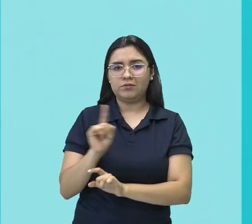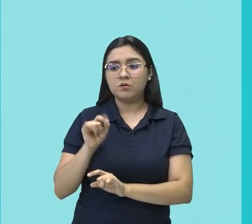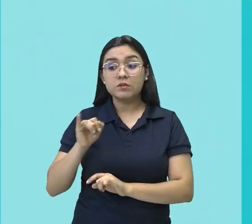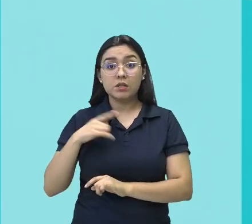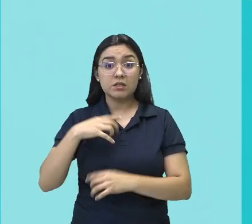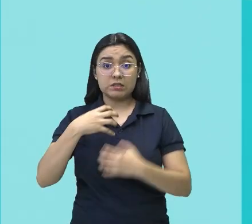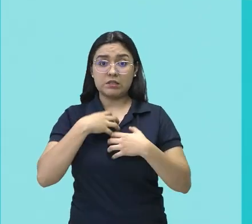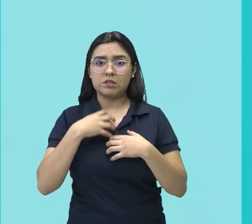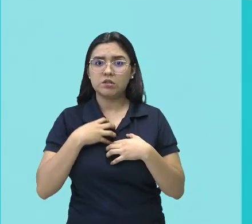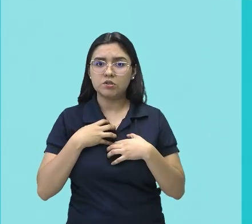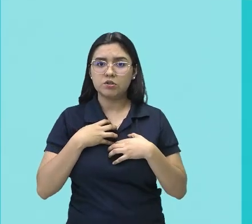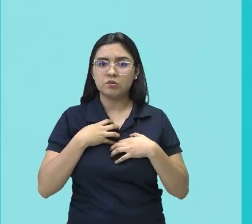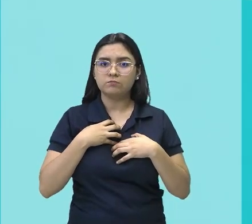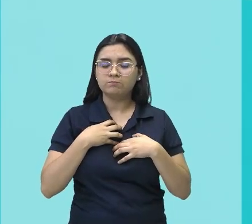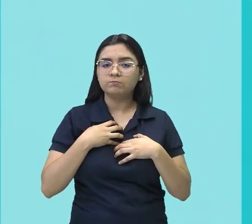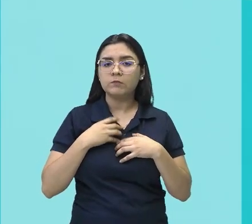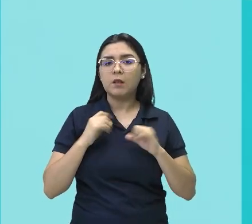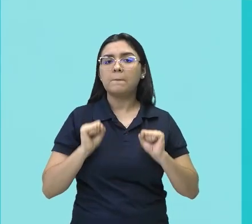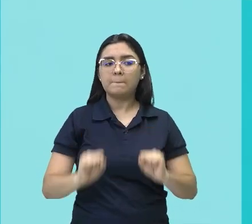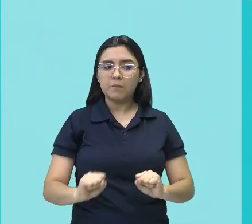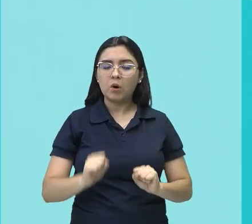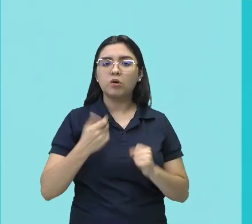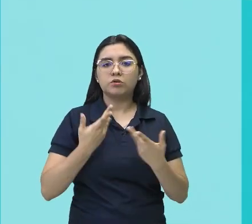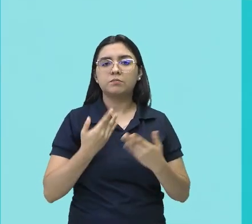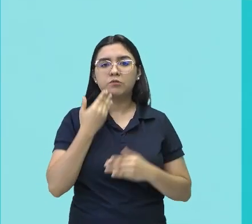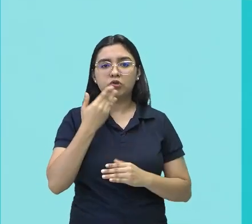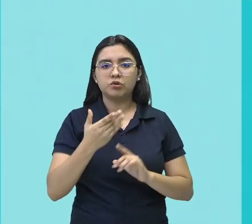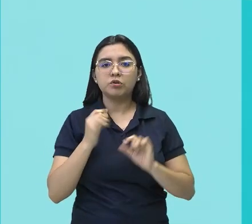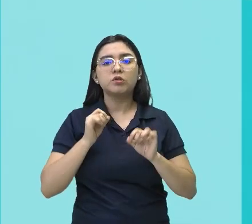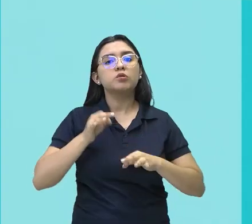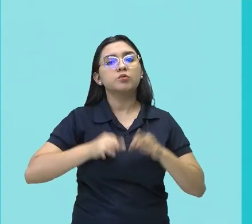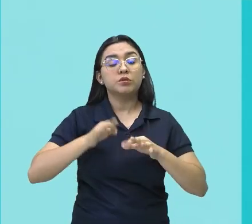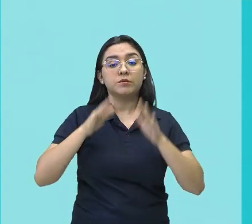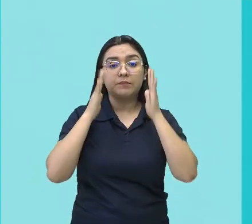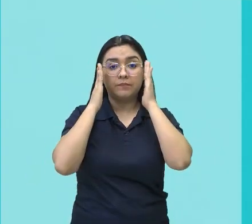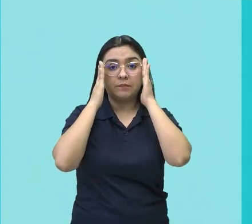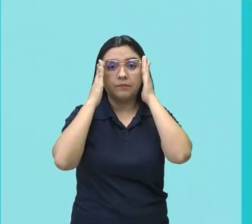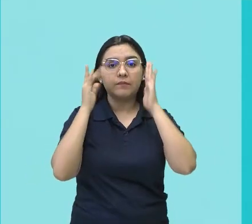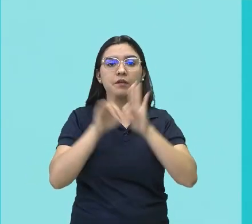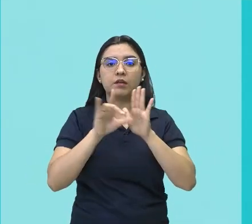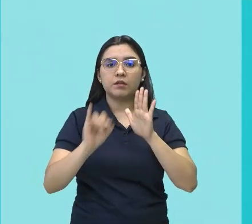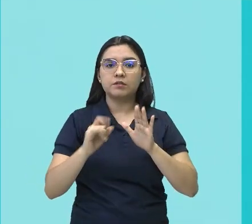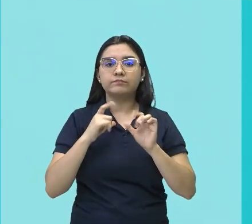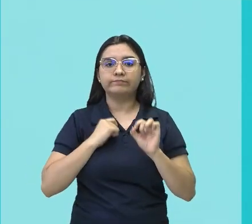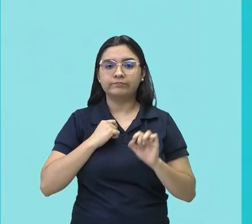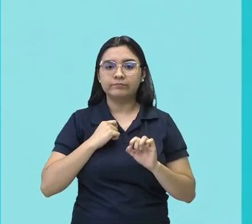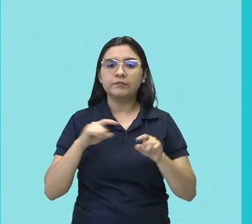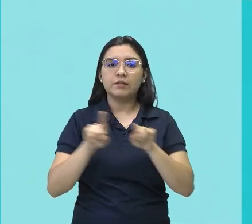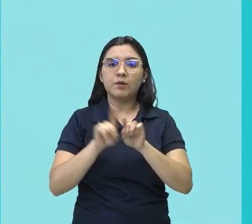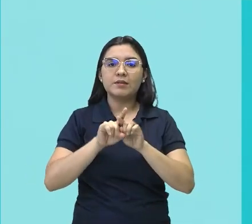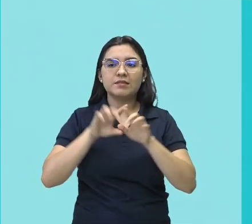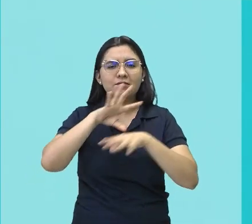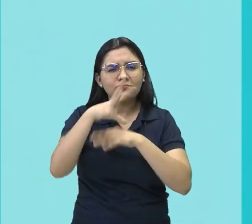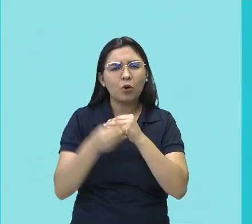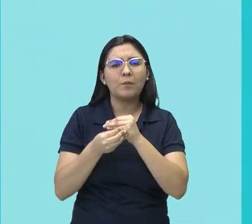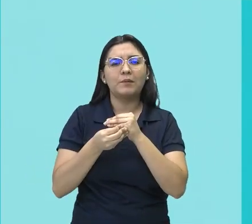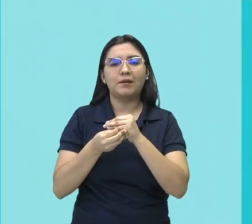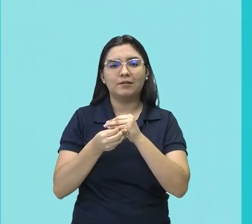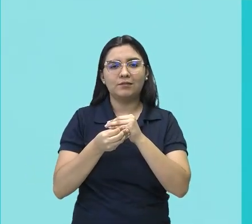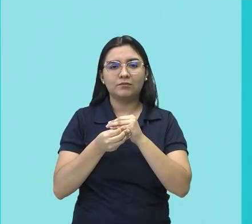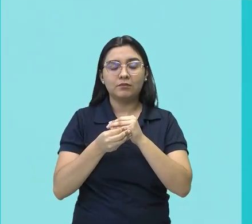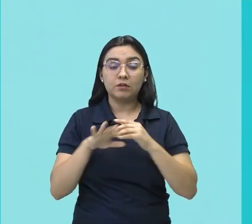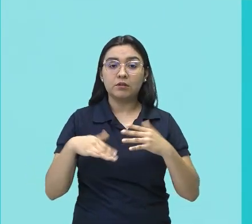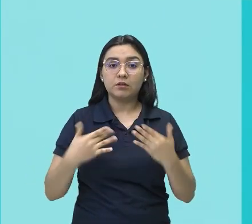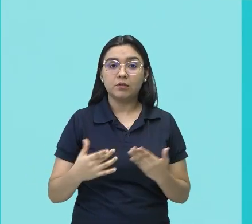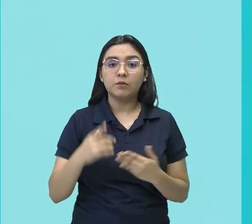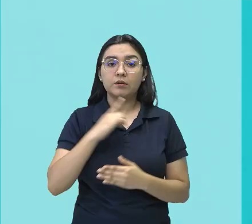sentir ofendida, ela tem o direito de reclamar por justiça, entende? Então, as leis, elas se somam, elas se complementam, né? Então, a gente,